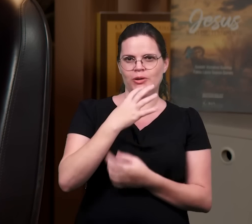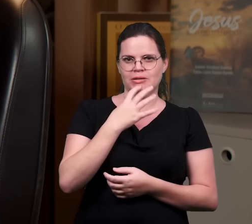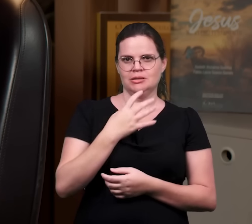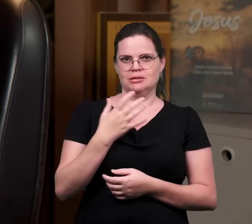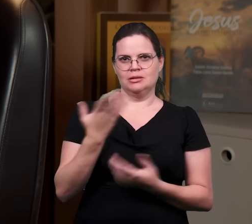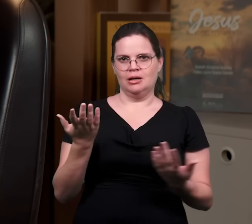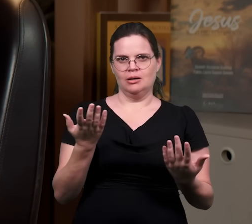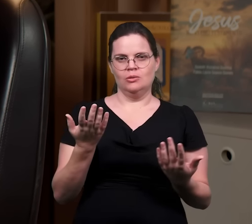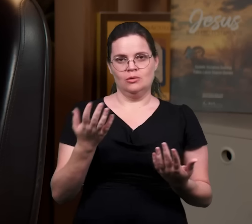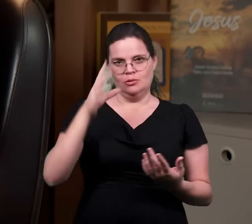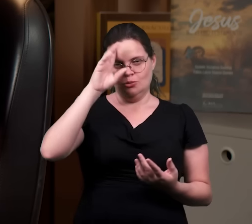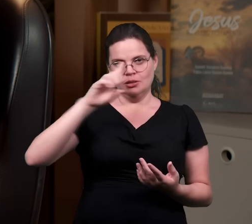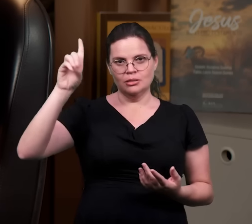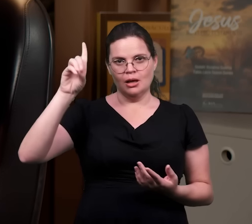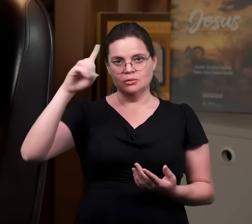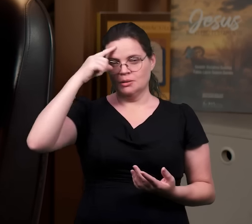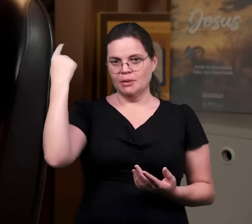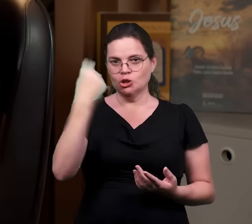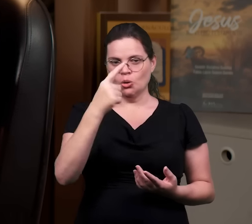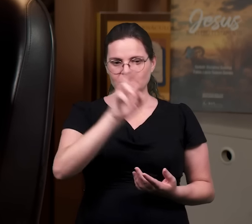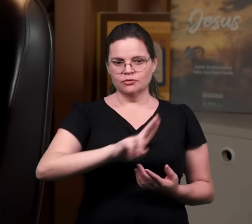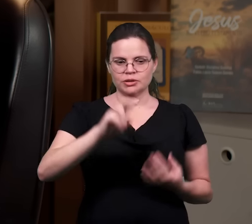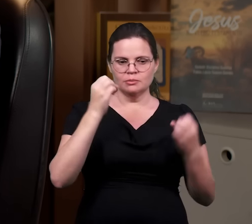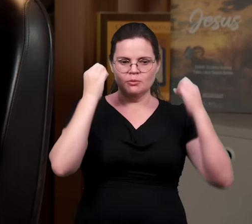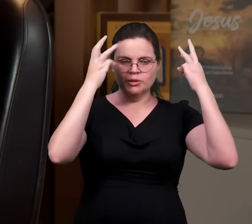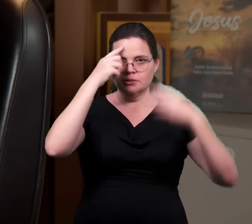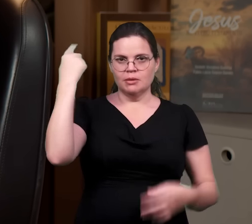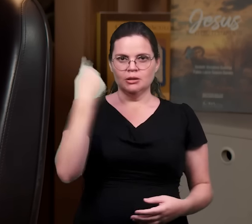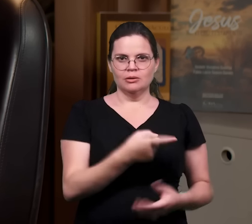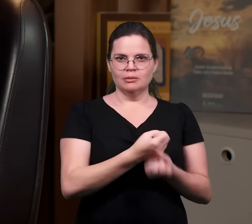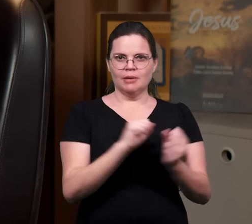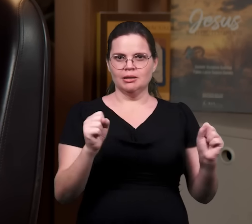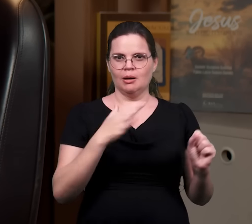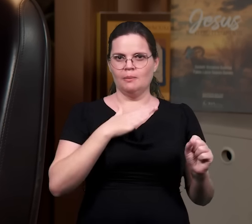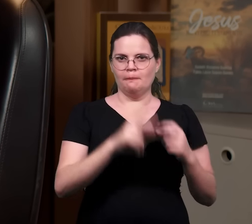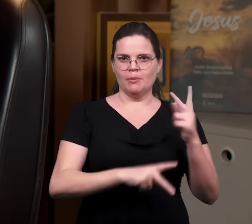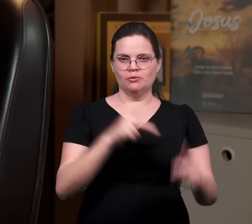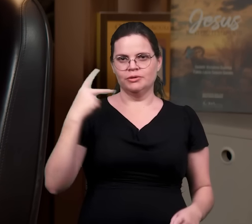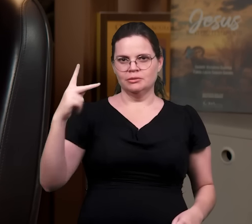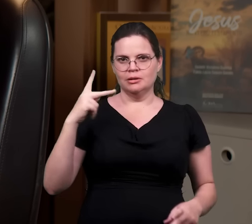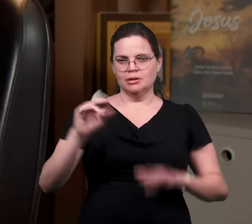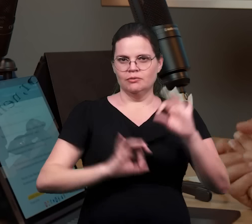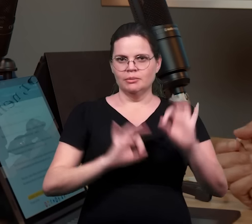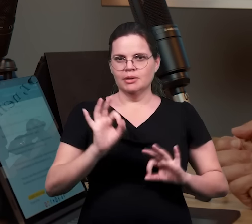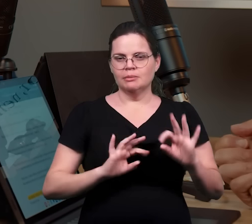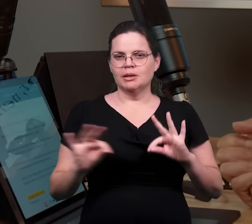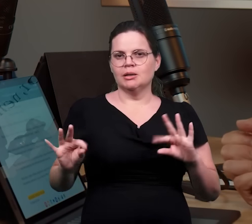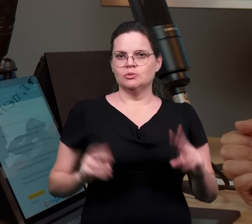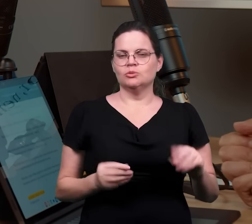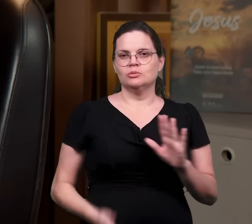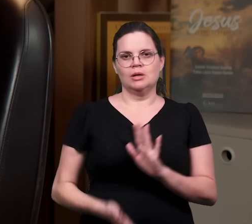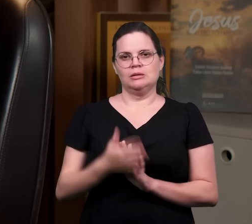o Senhor que estava ali, o Deus que por meio de Moisés estava realizando uma grande obra para preparar um povo